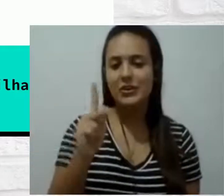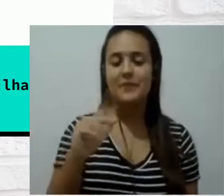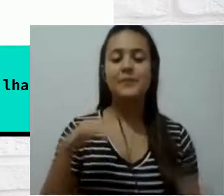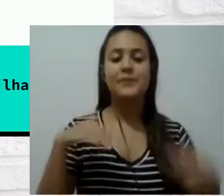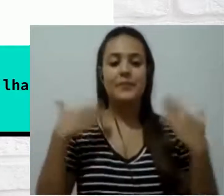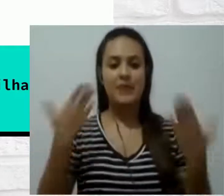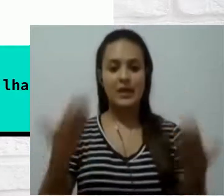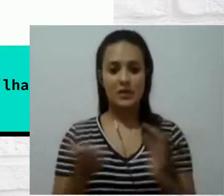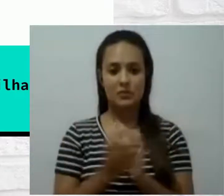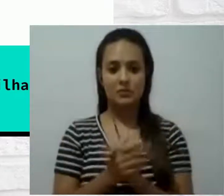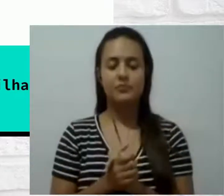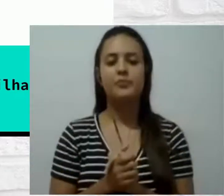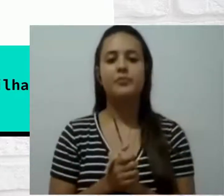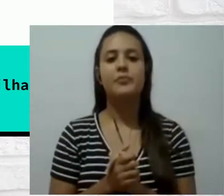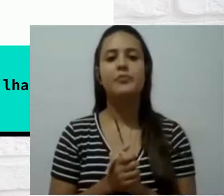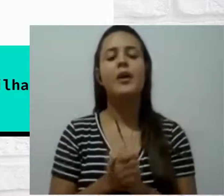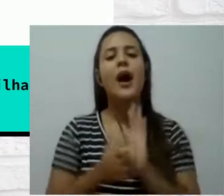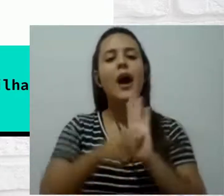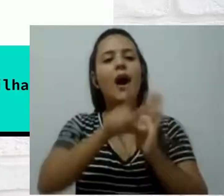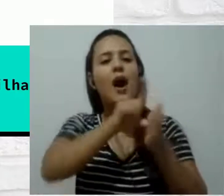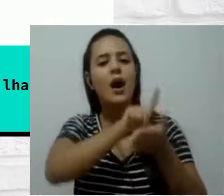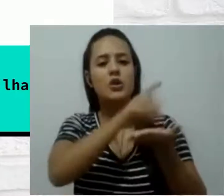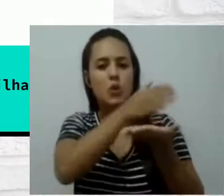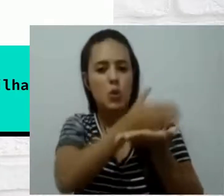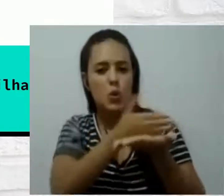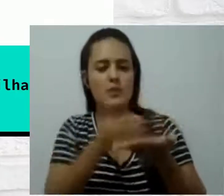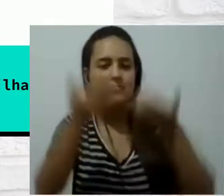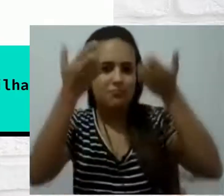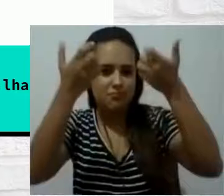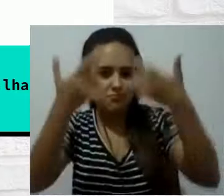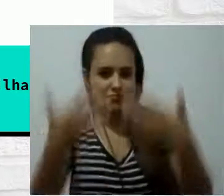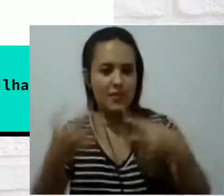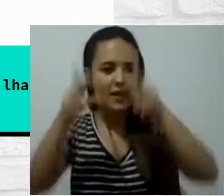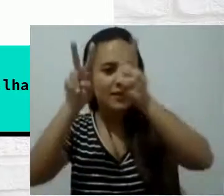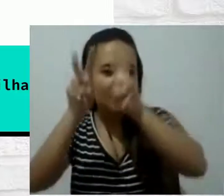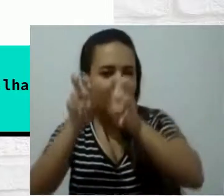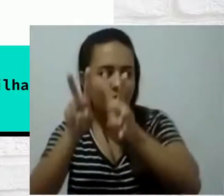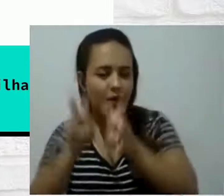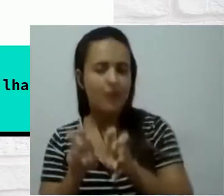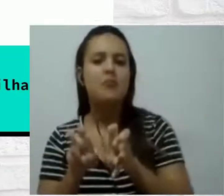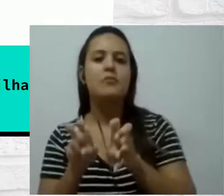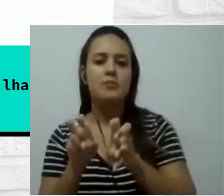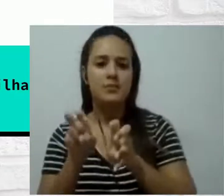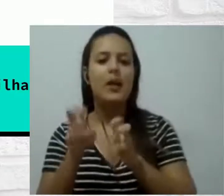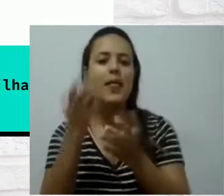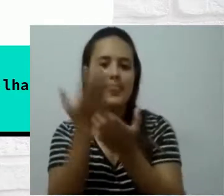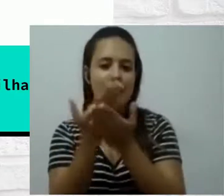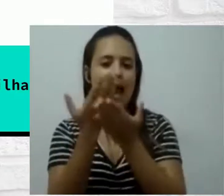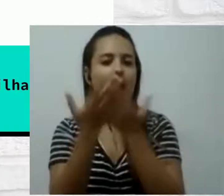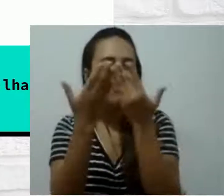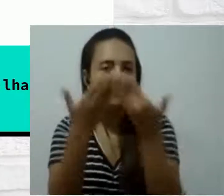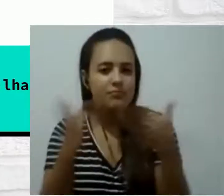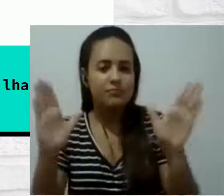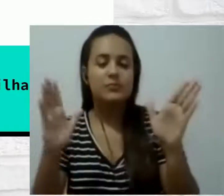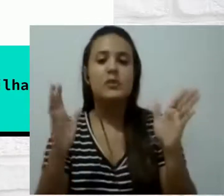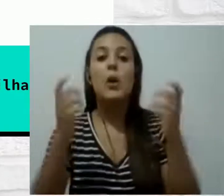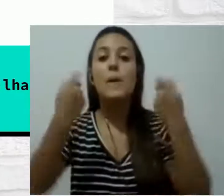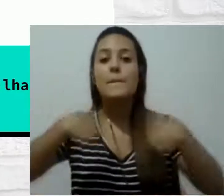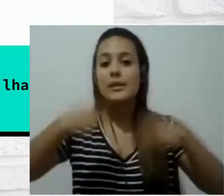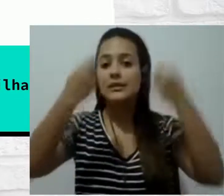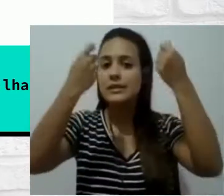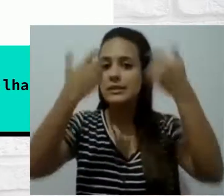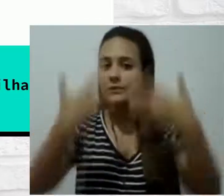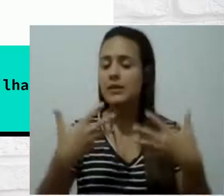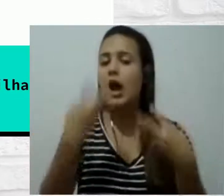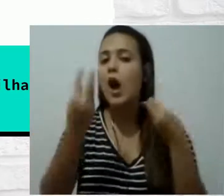pela professora de vocês, a professora Diane, certo? Então, antes da gente entrar para falar um pouco sobre